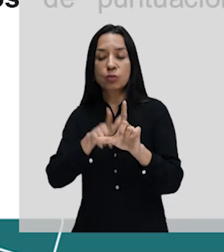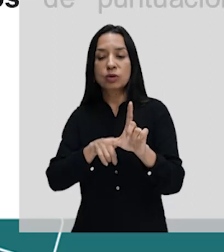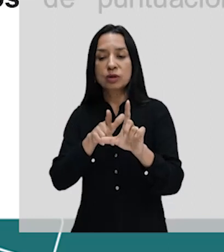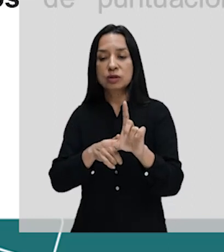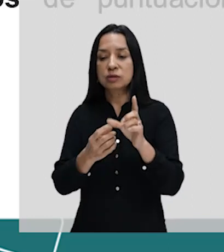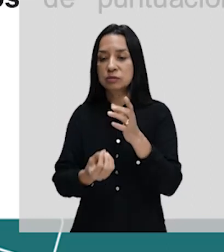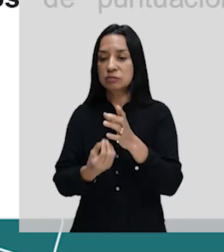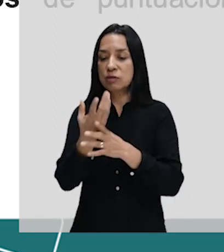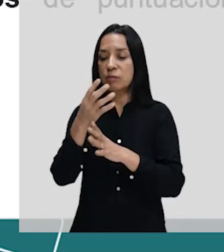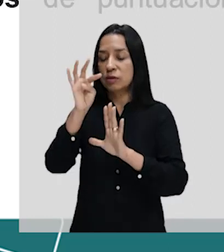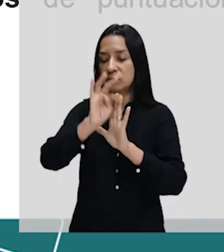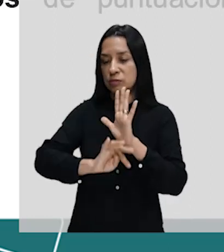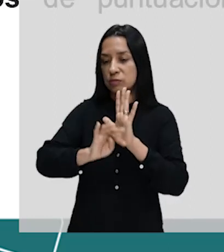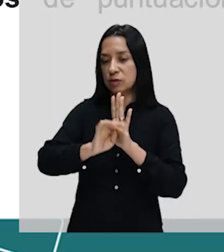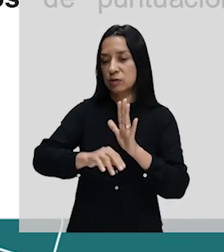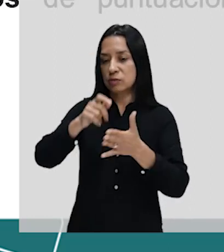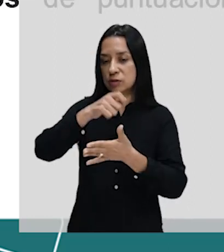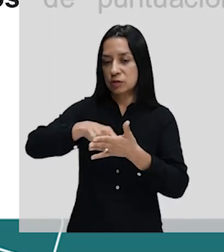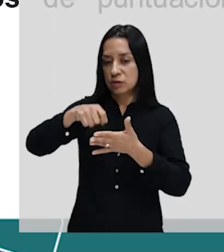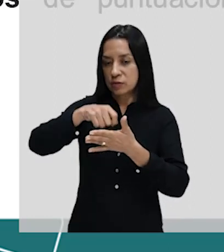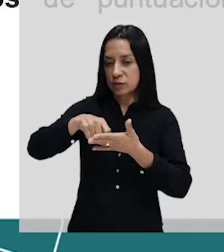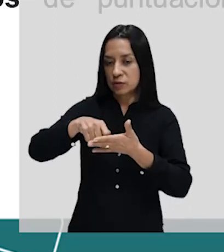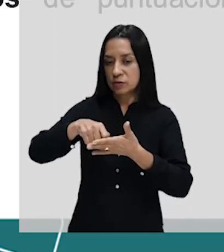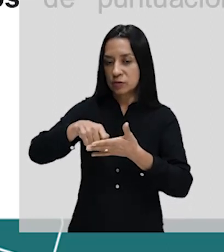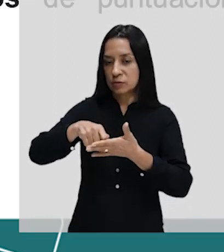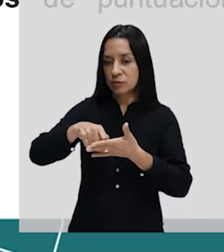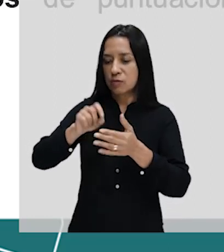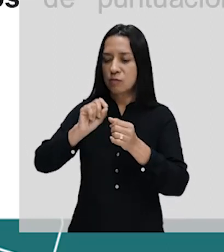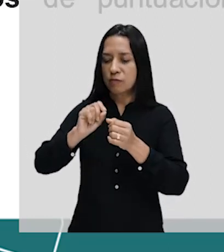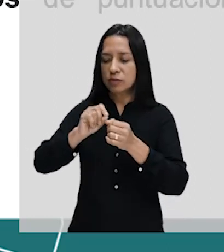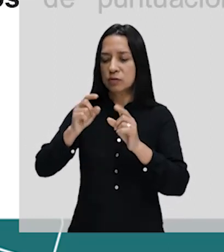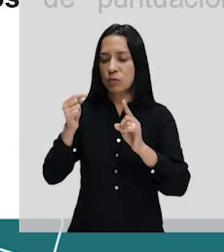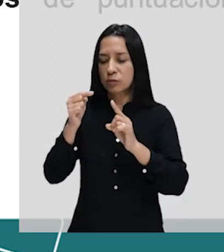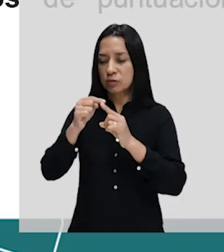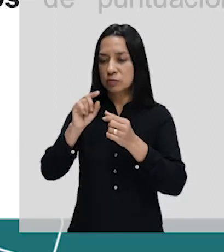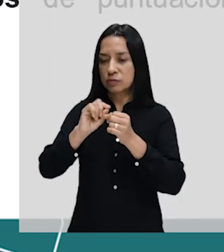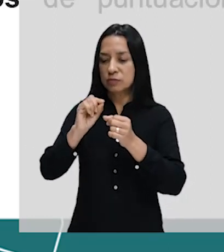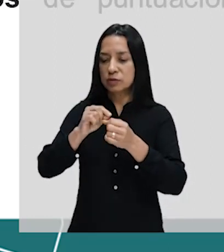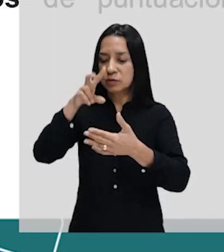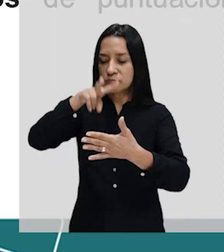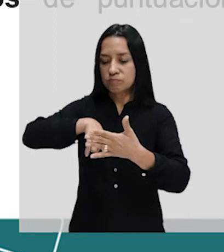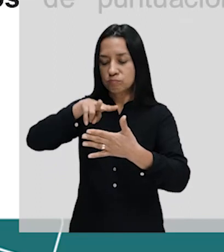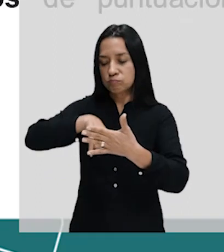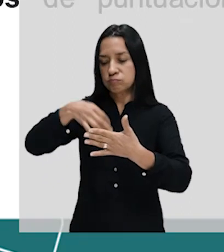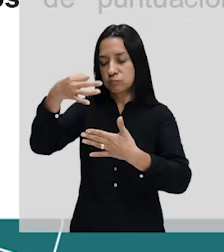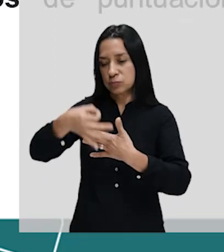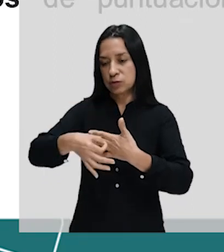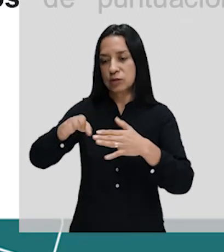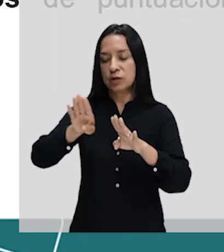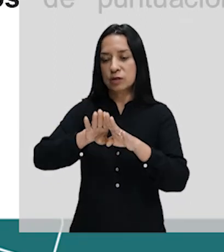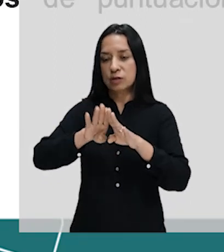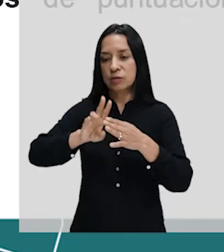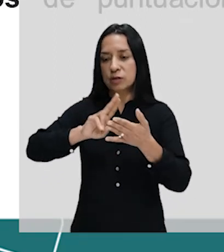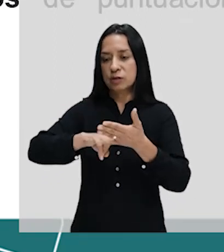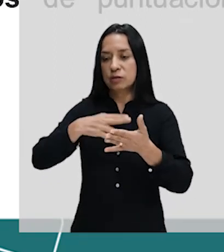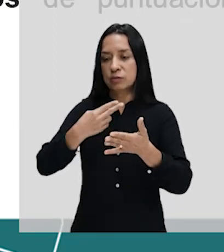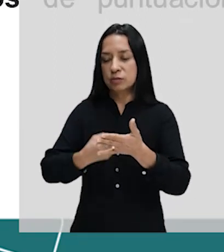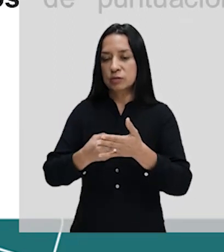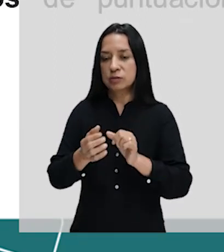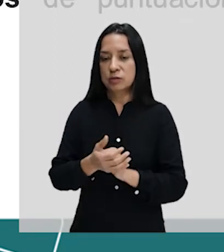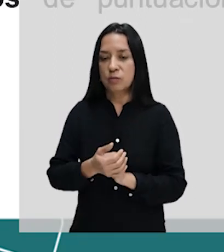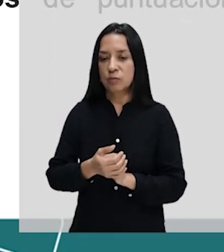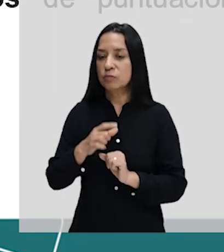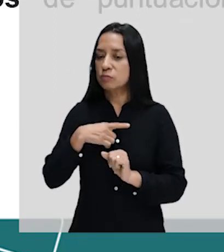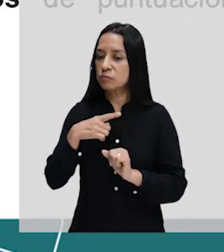escritos com o fim de contribuir à sua leitura correta, né? E à sua interpretação, tá? Cada um deles tem uma